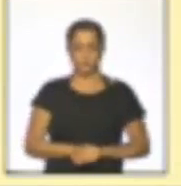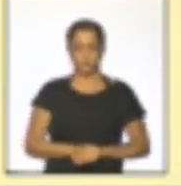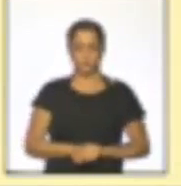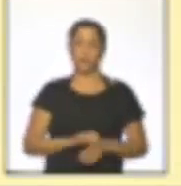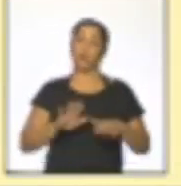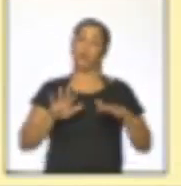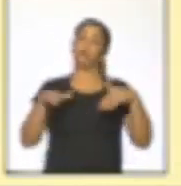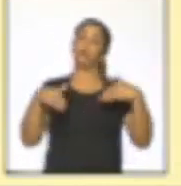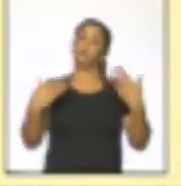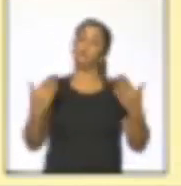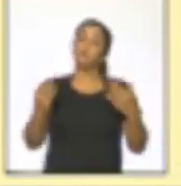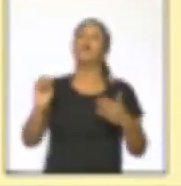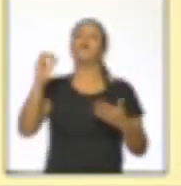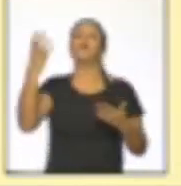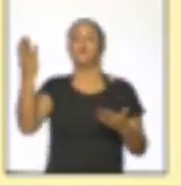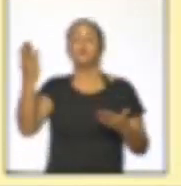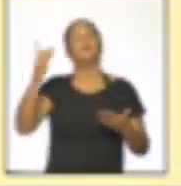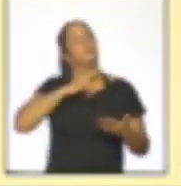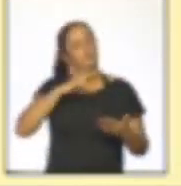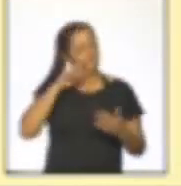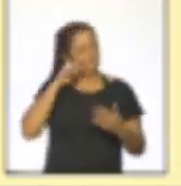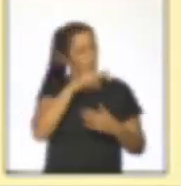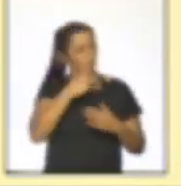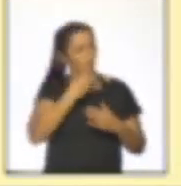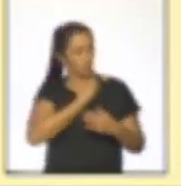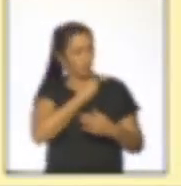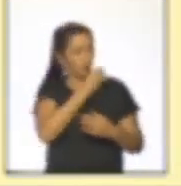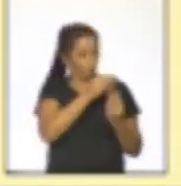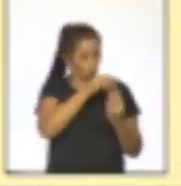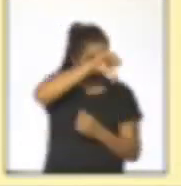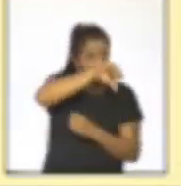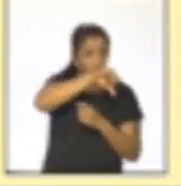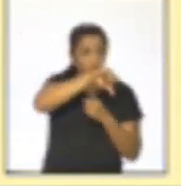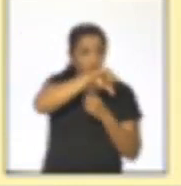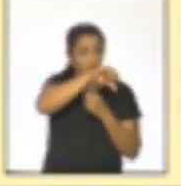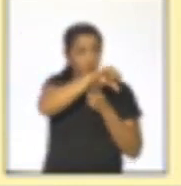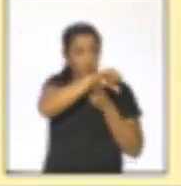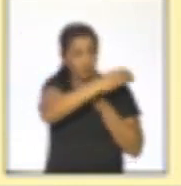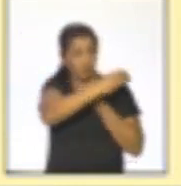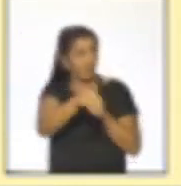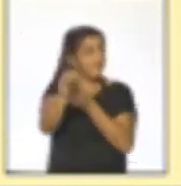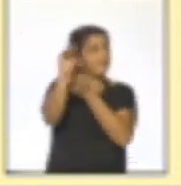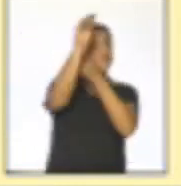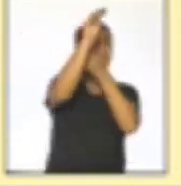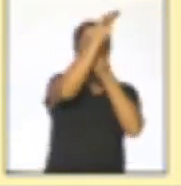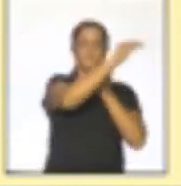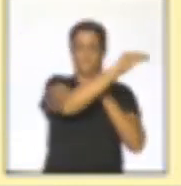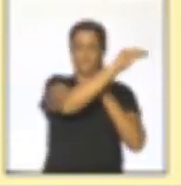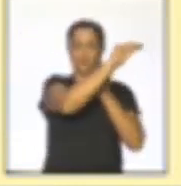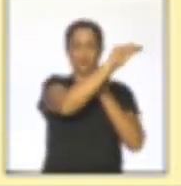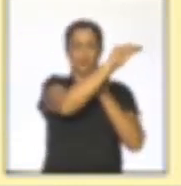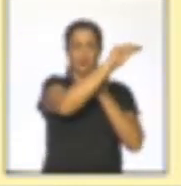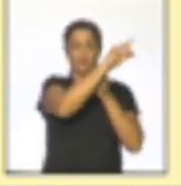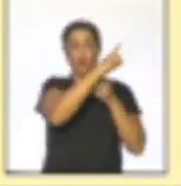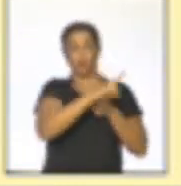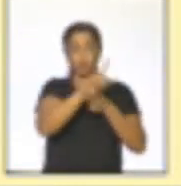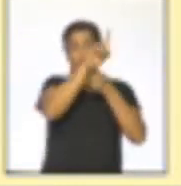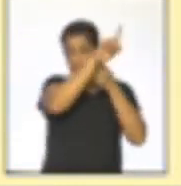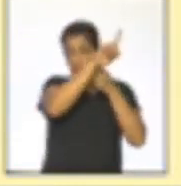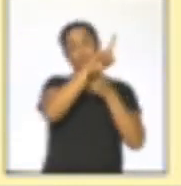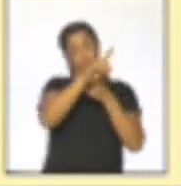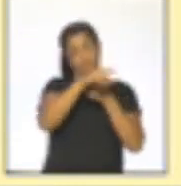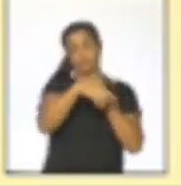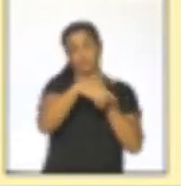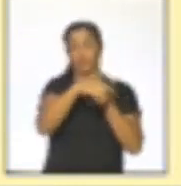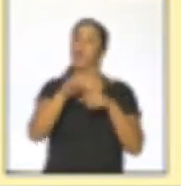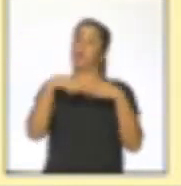Então, o que que acontece? Tá vendo esse 9 aqui, ó? Ele vai subir.